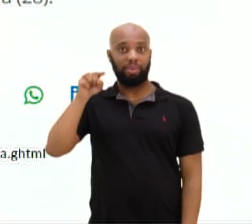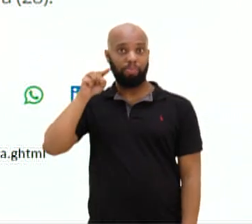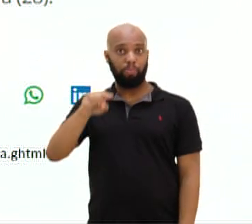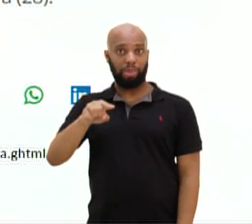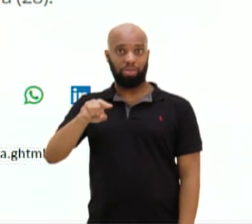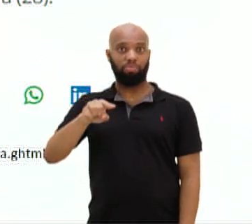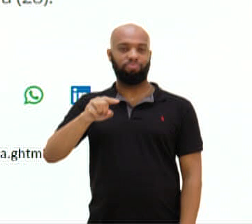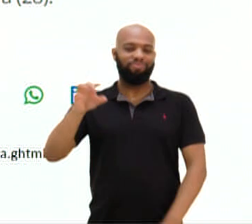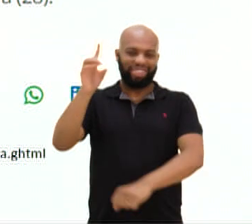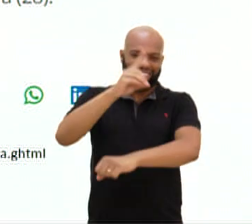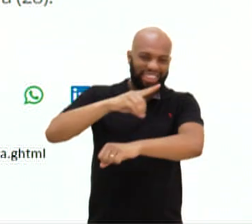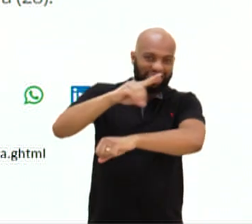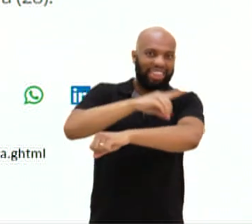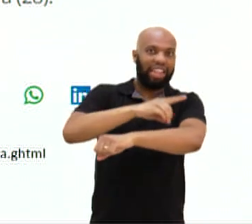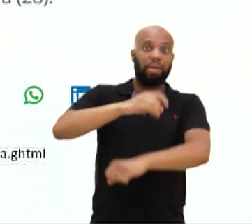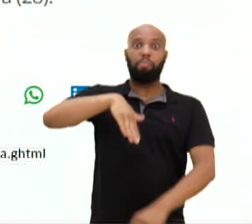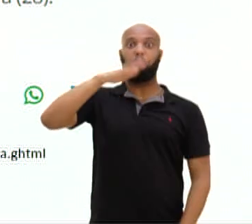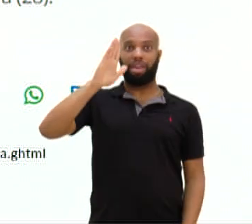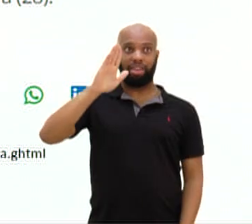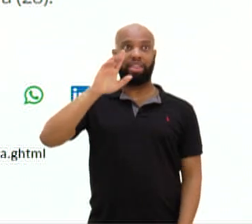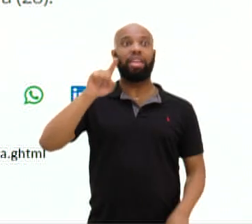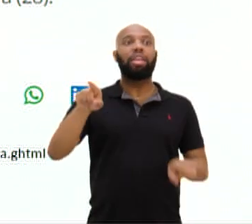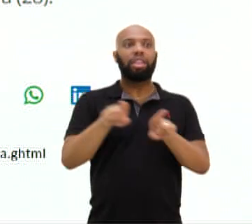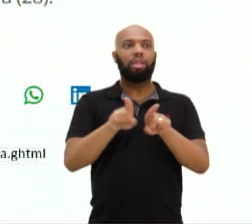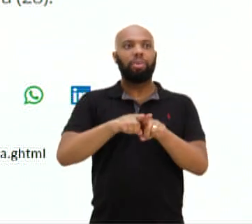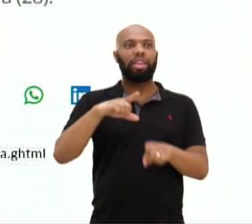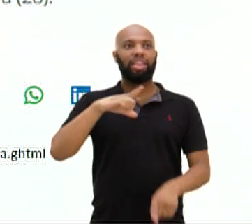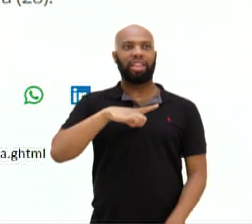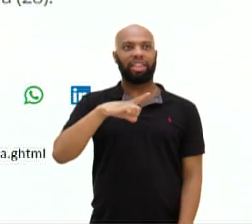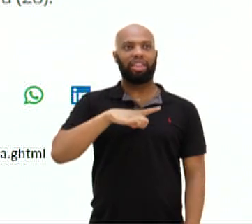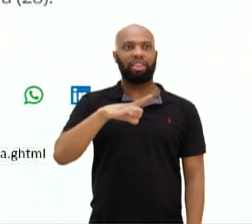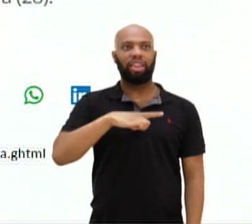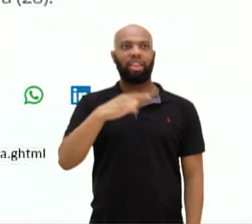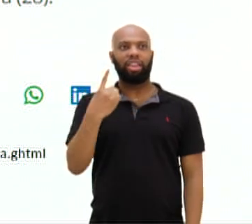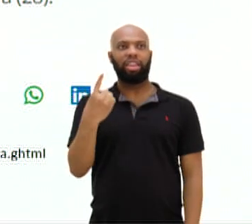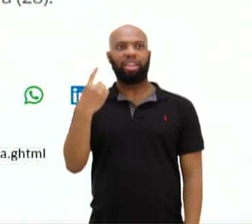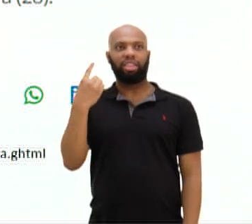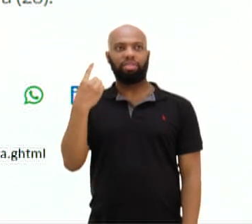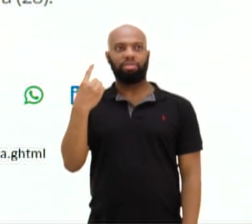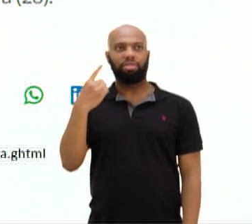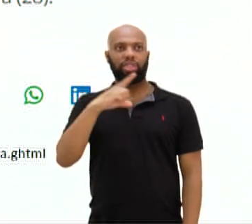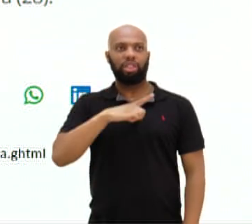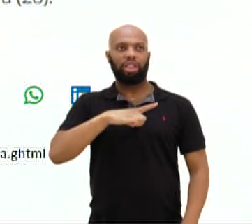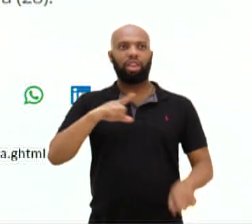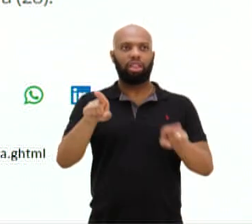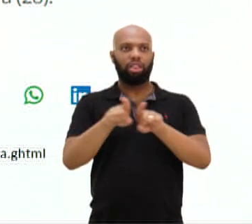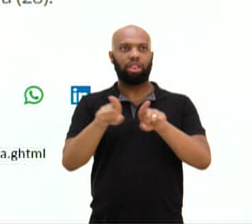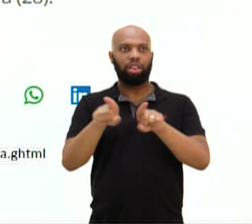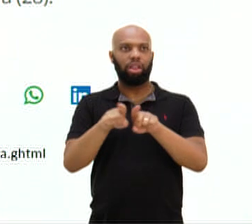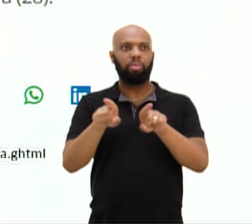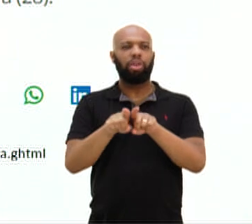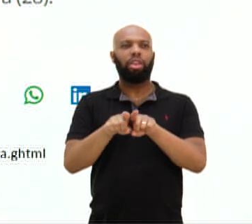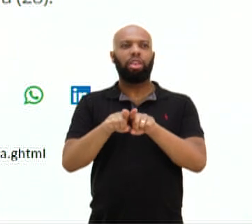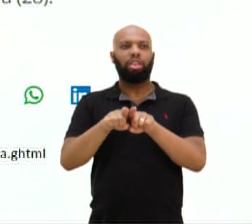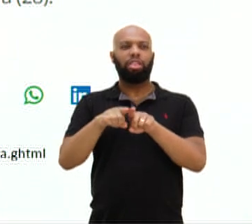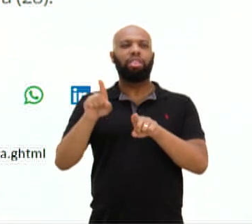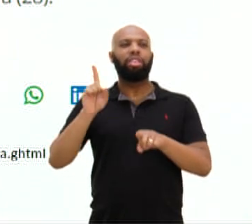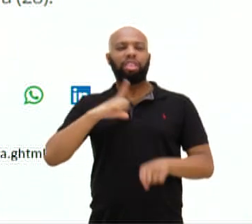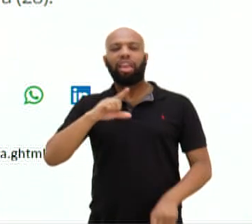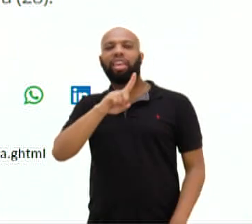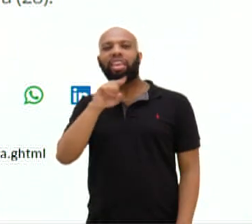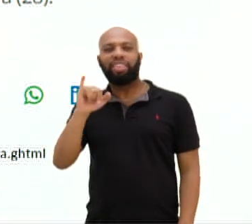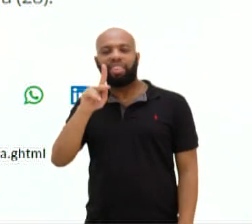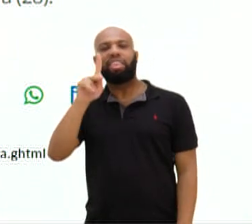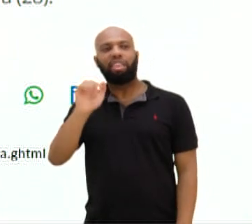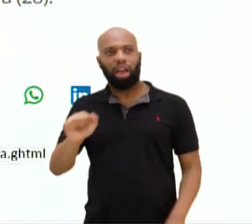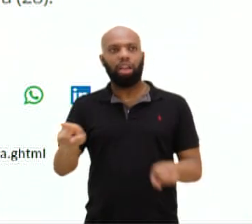dengue e 3 casos de Zika vírus confirmados em uma semana. Não quer dizer que no Paraná só tenha 13 mil casos de dengue, nem quer dizer